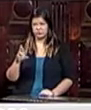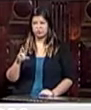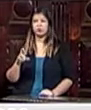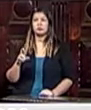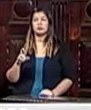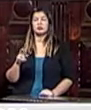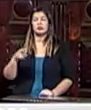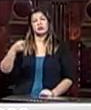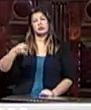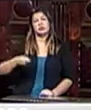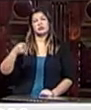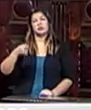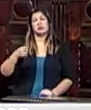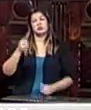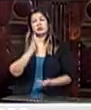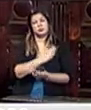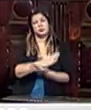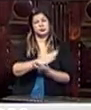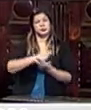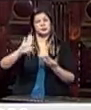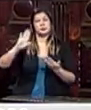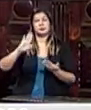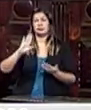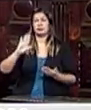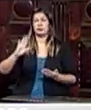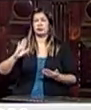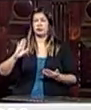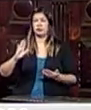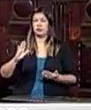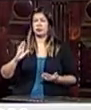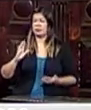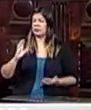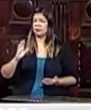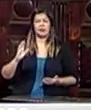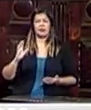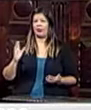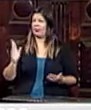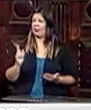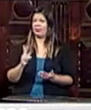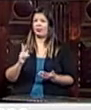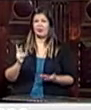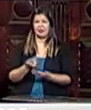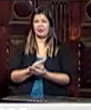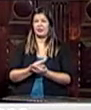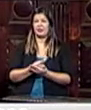a exigência do impeachment fosse algo inevitável.